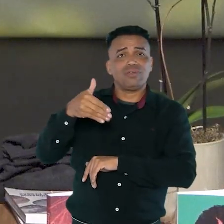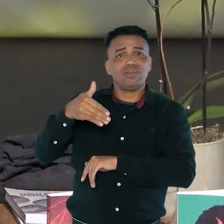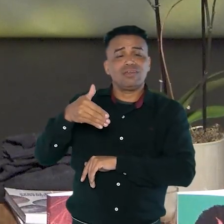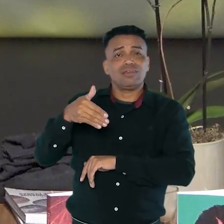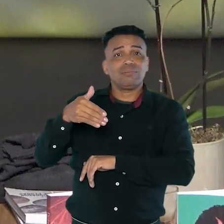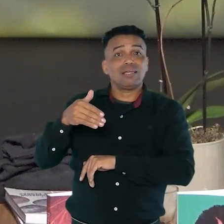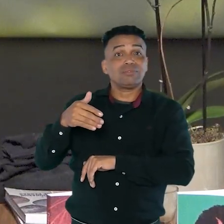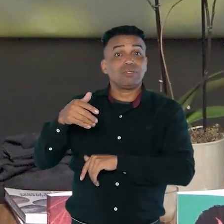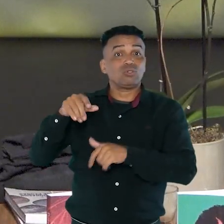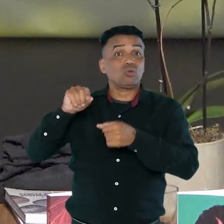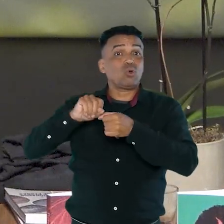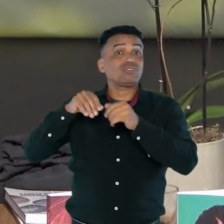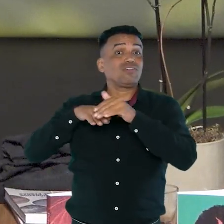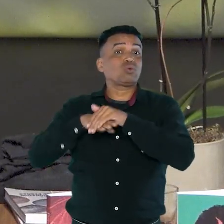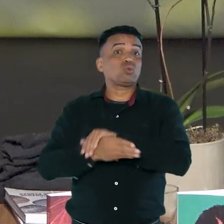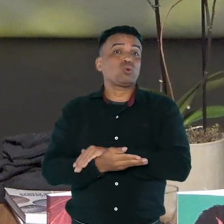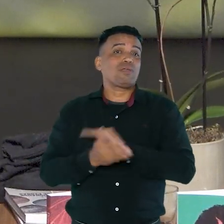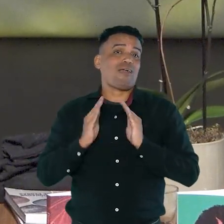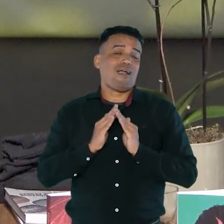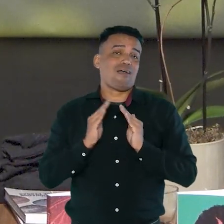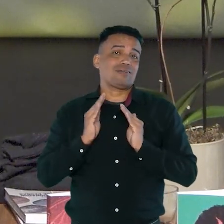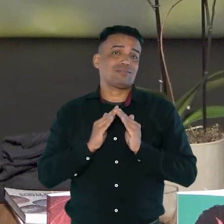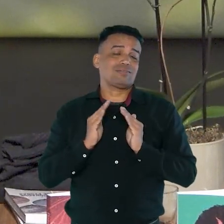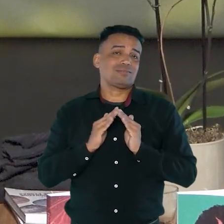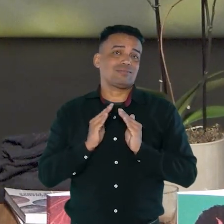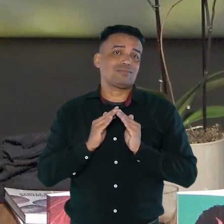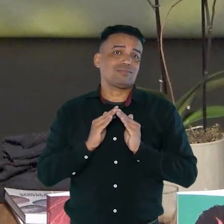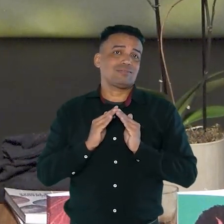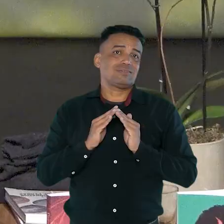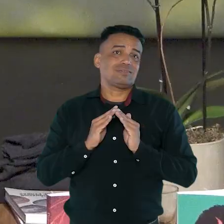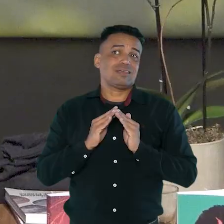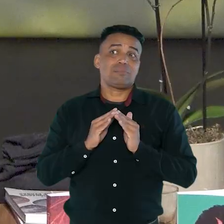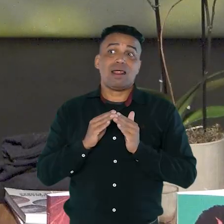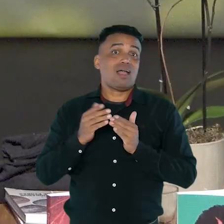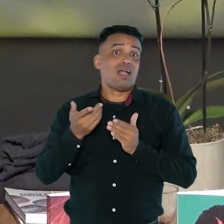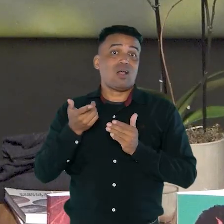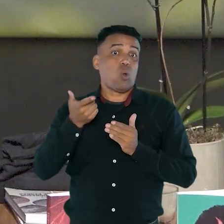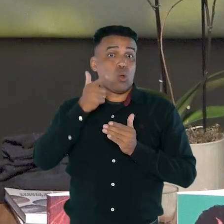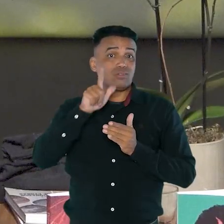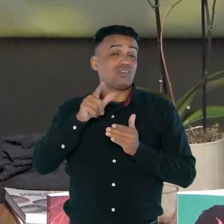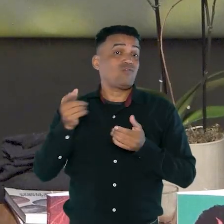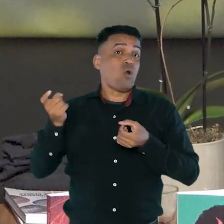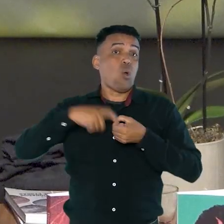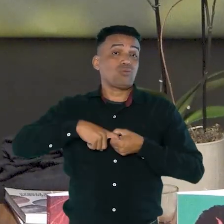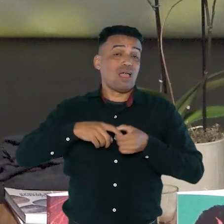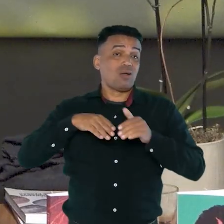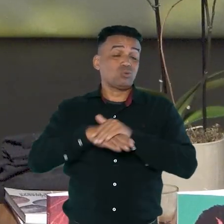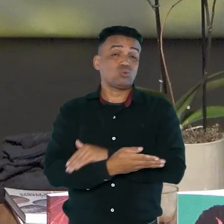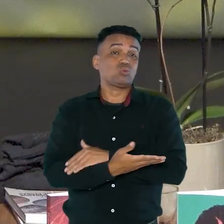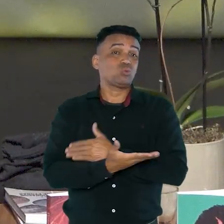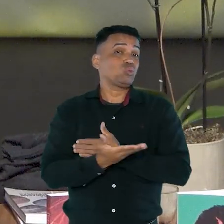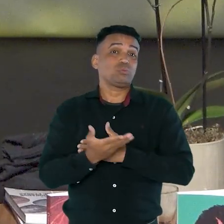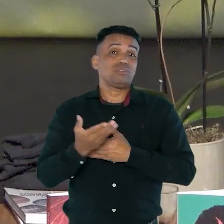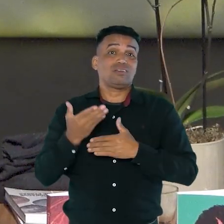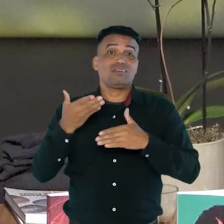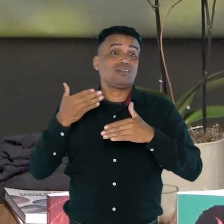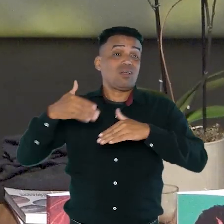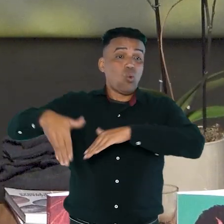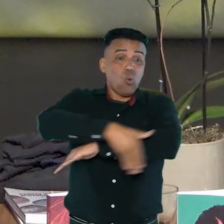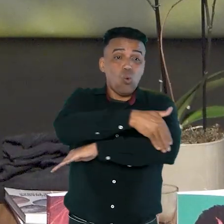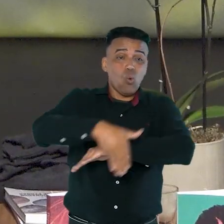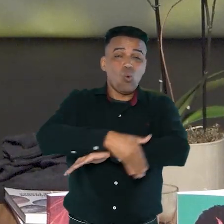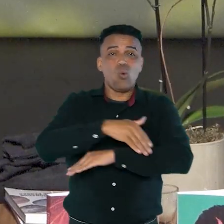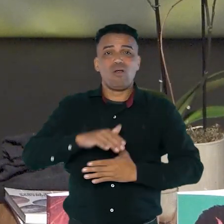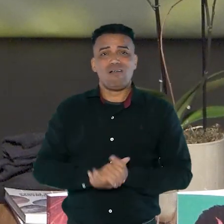pedir a comida, de colher informação, de fazer compra. Eu sou um ser aqui, de ficar dentro